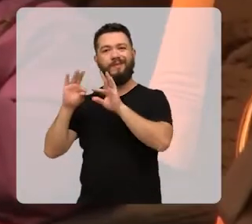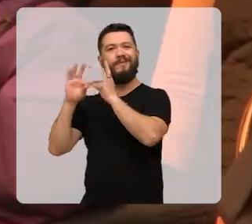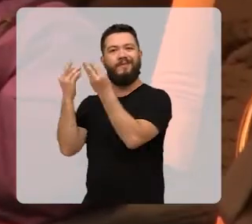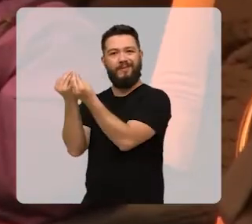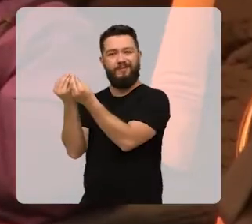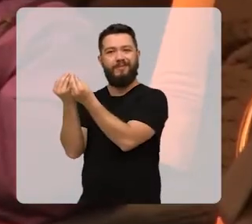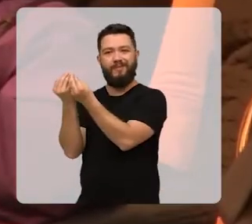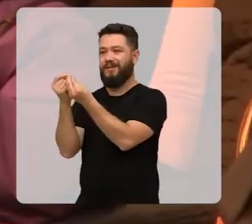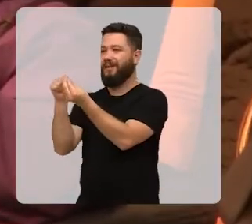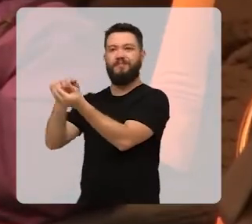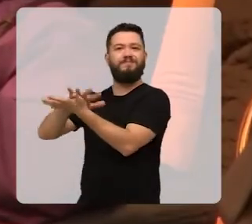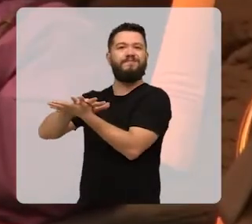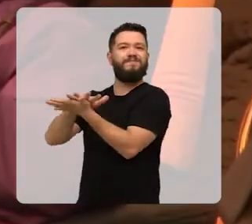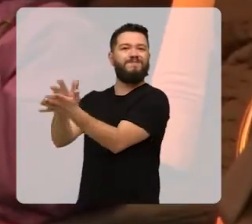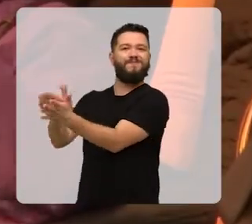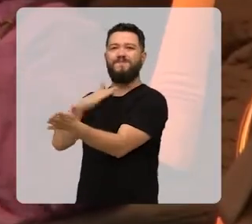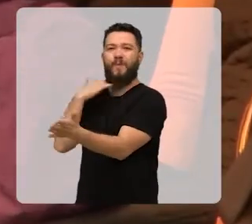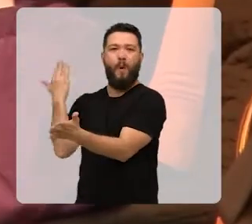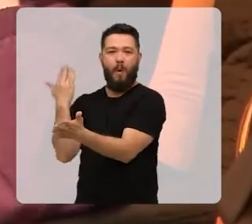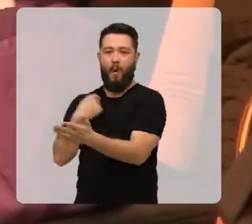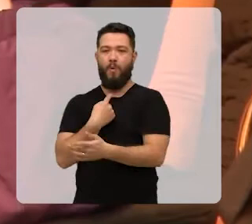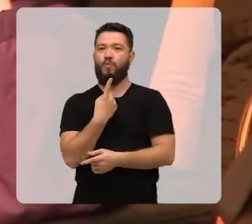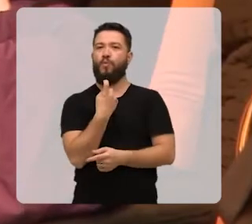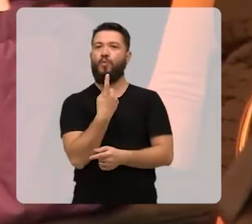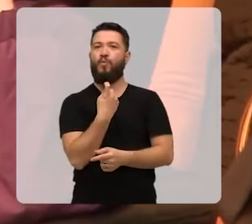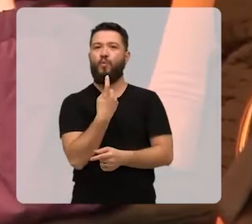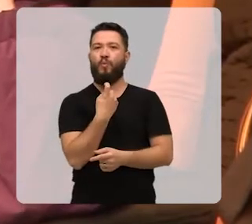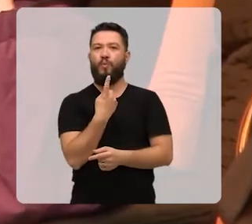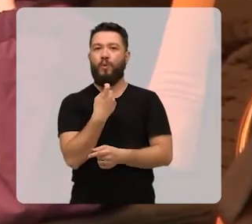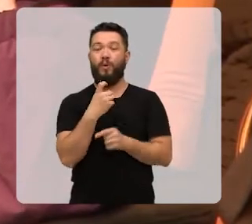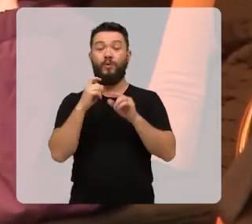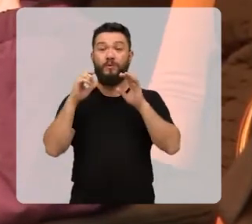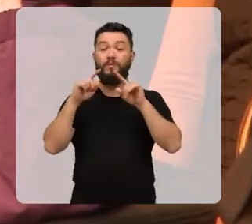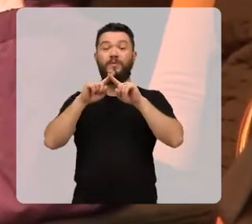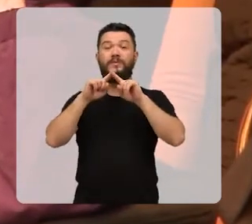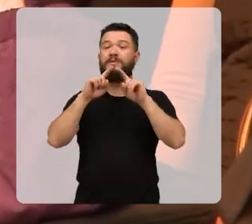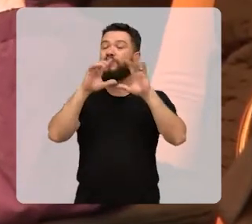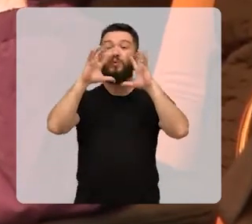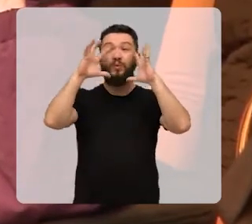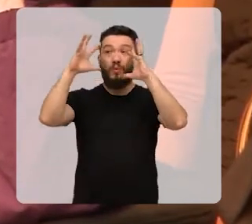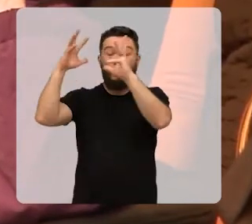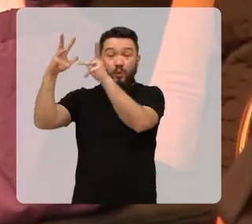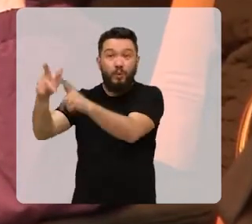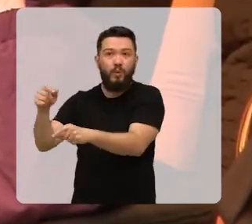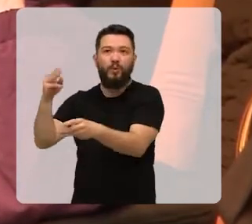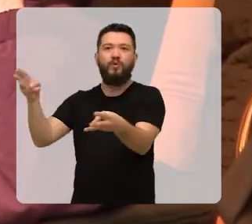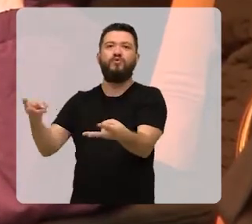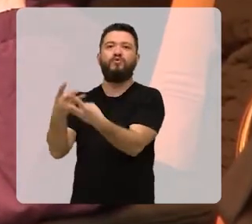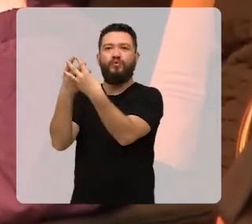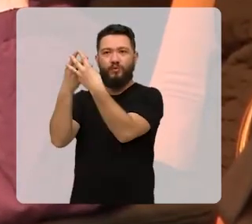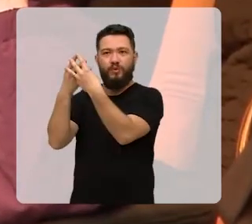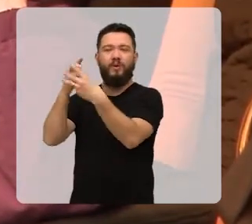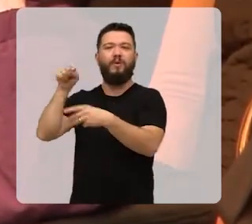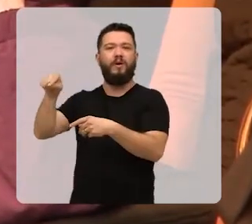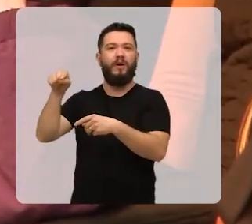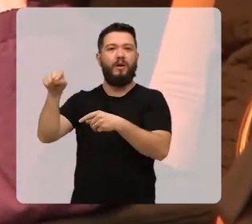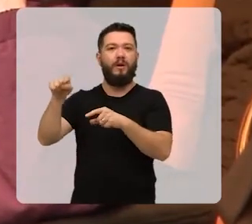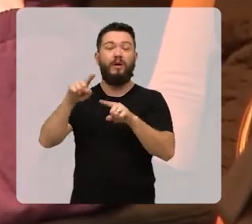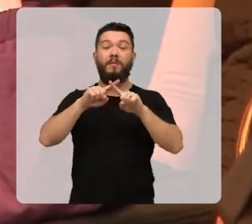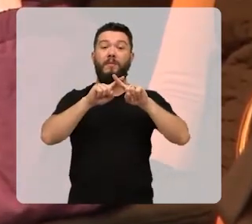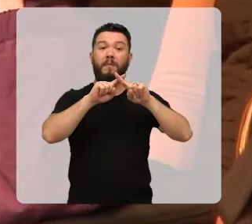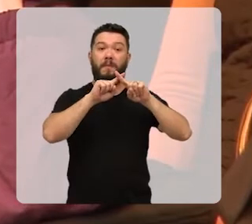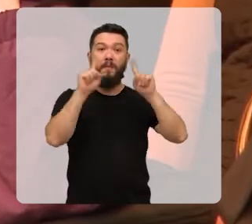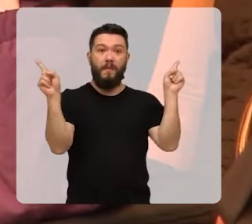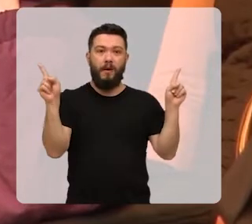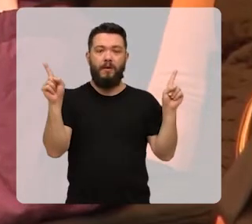não conseguiu seu objetivo de se levar de todos os judeus no seu domínio porém nunca na